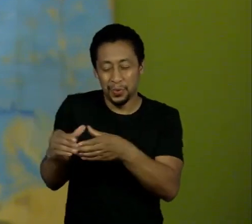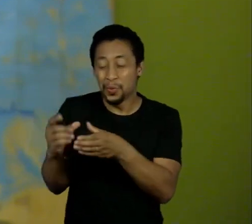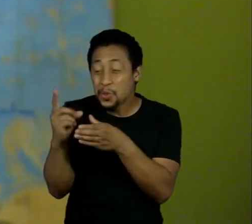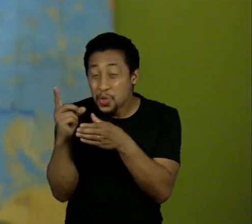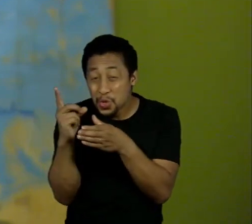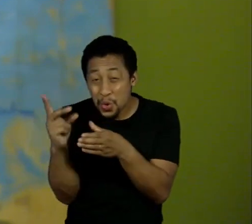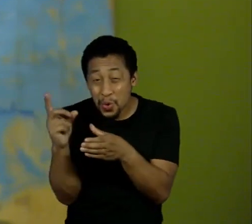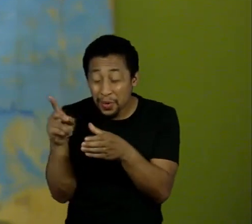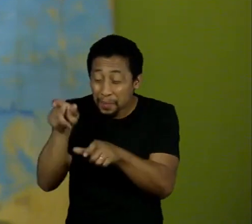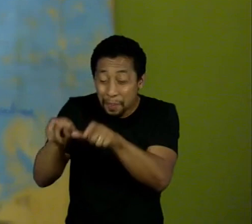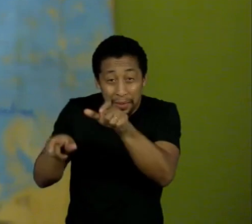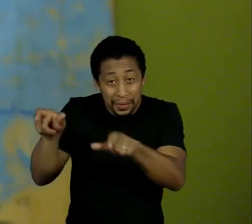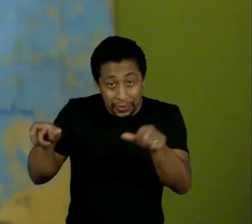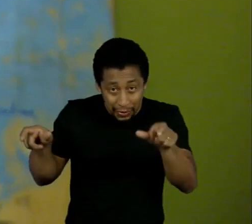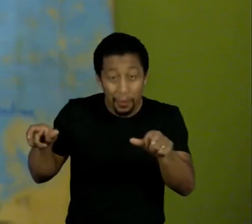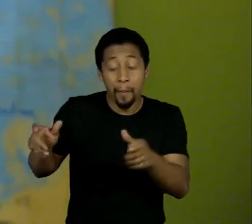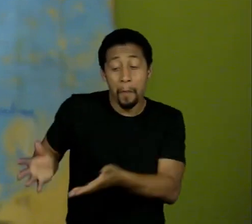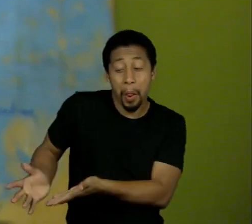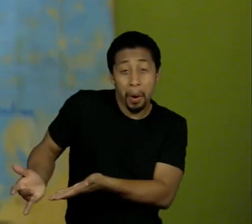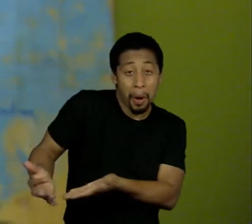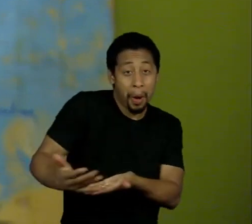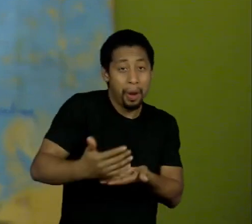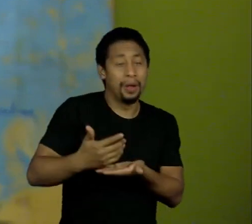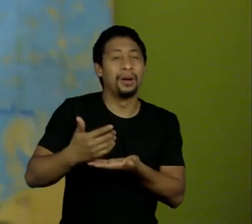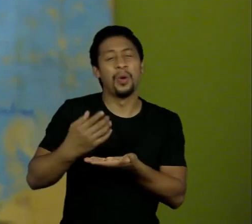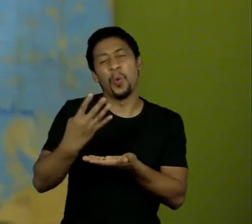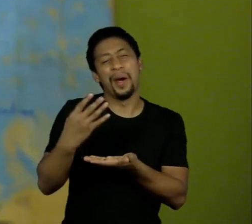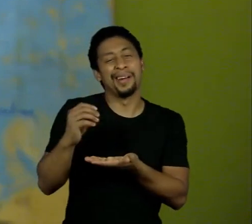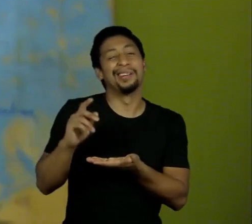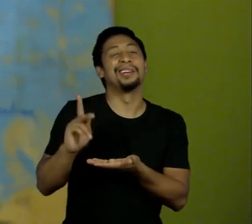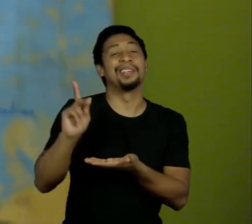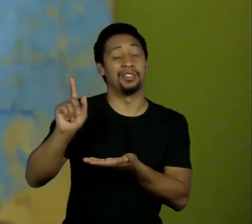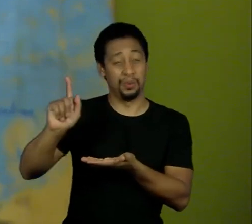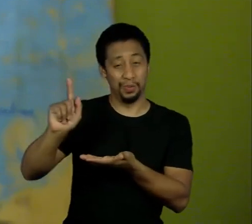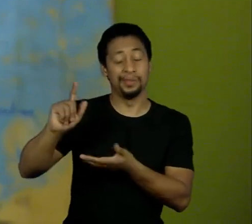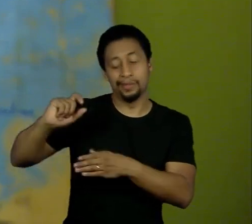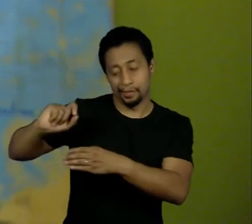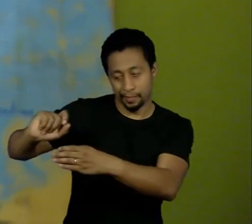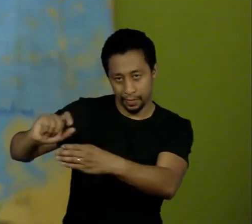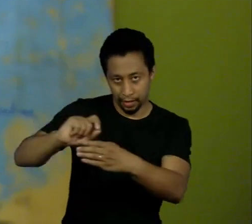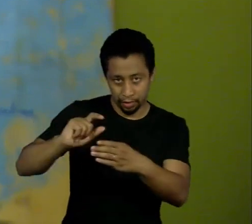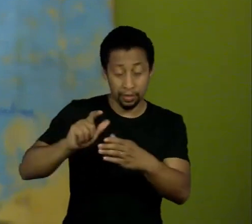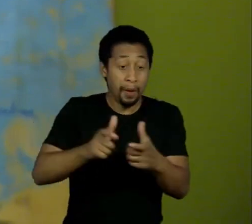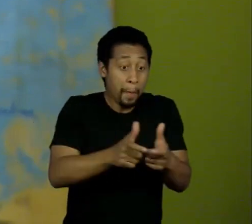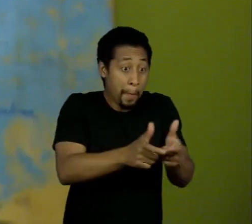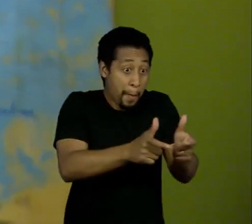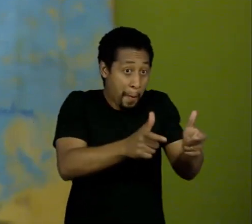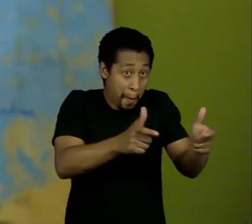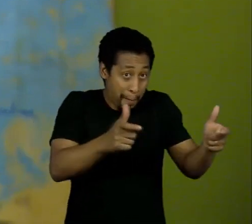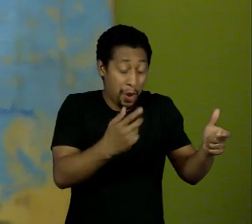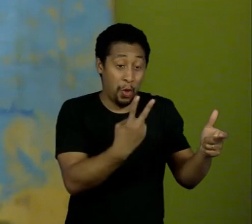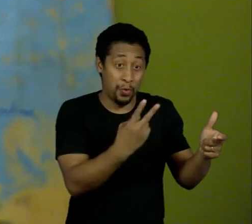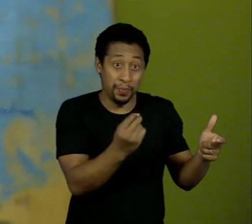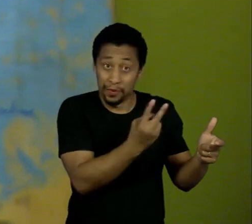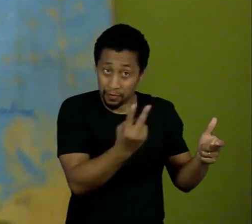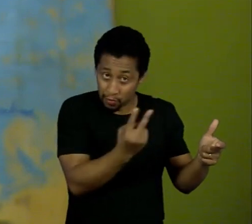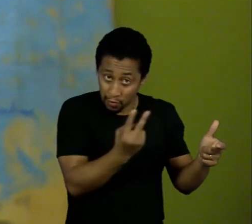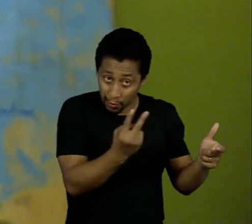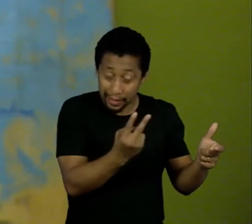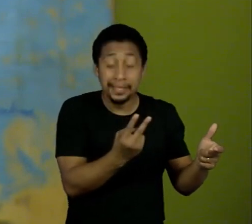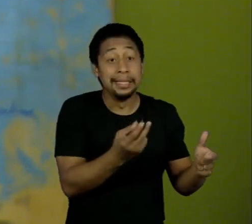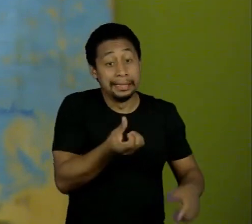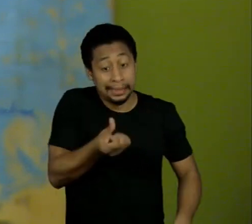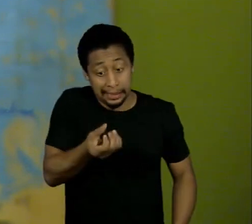pessoas que coletaram 40 quilos de semente. Em 2022, houve um salto. 60 mulheres